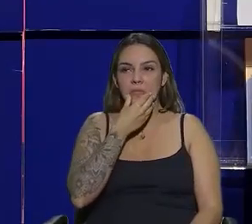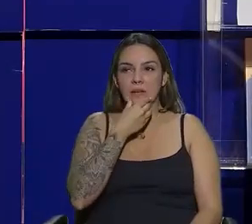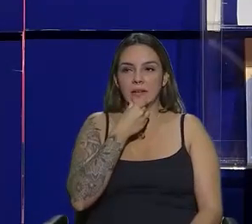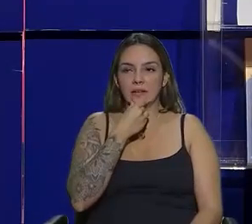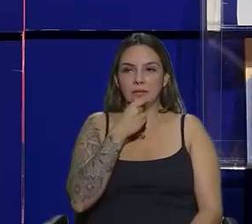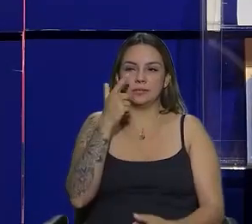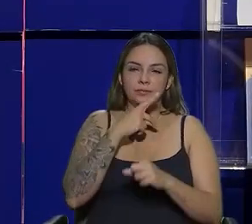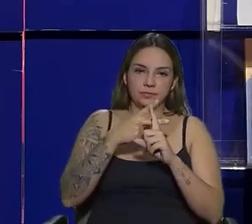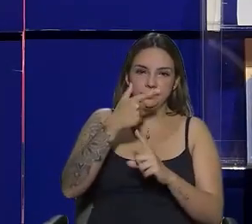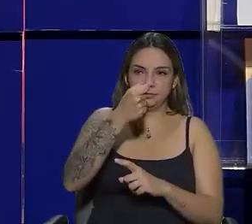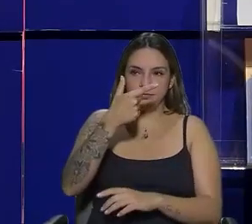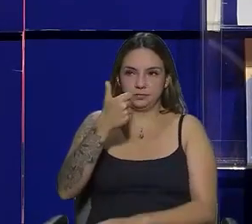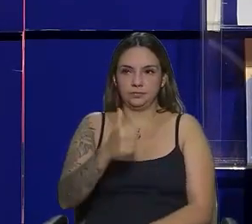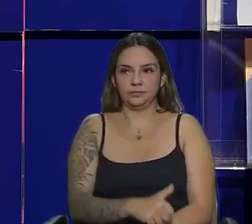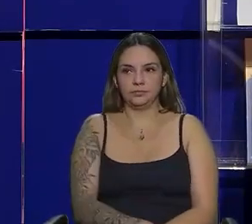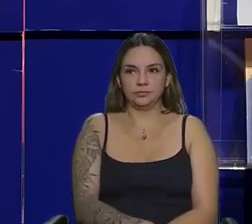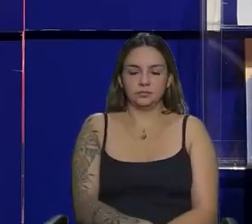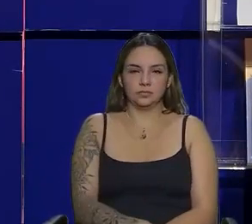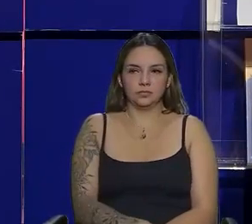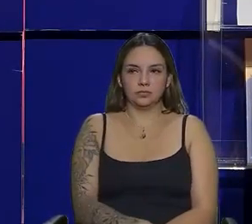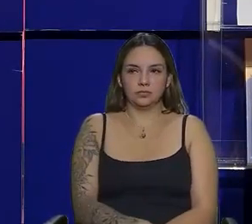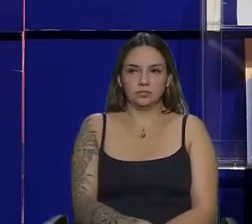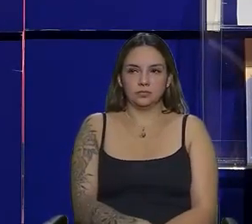2021 eu ganhei o prêmio e 2020 publicado em 2021.